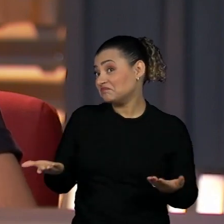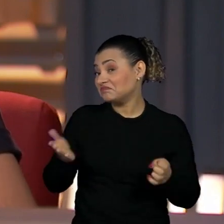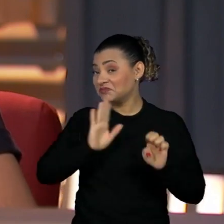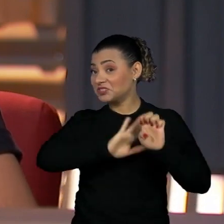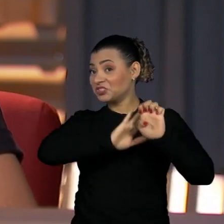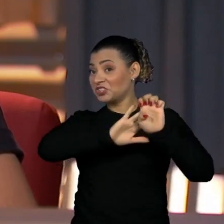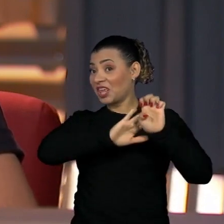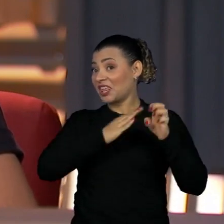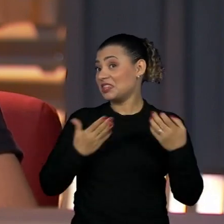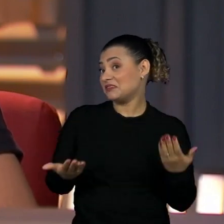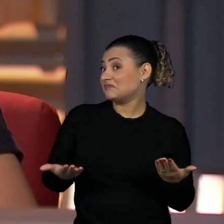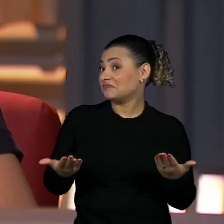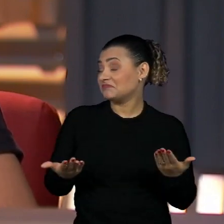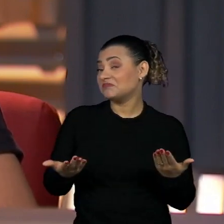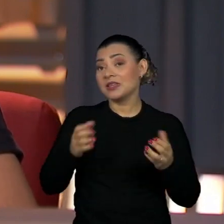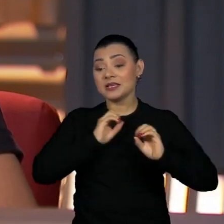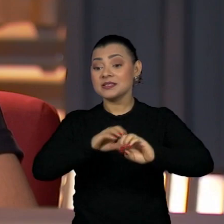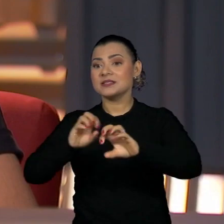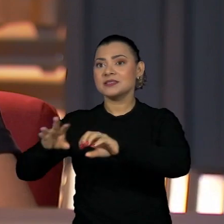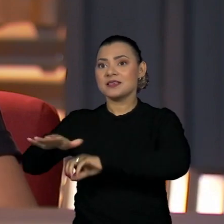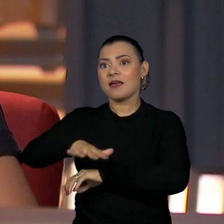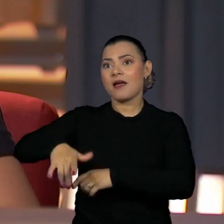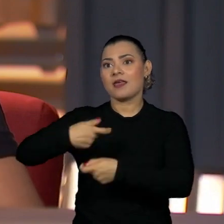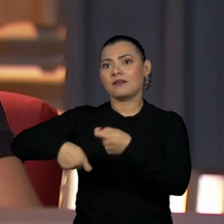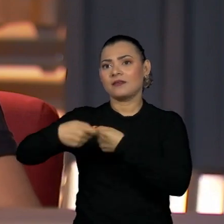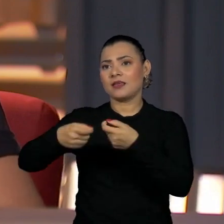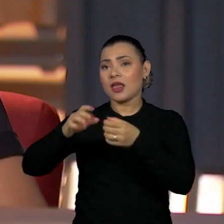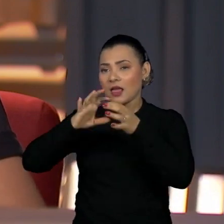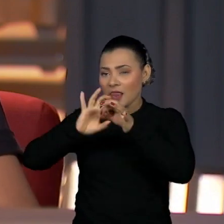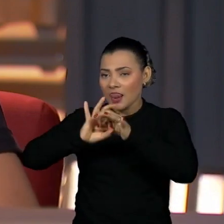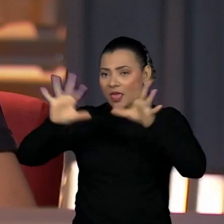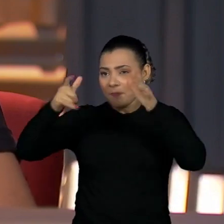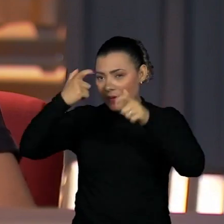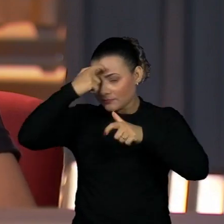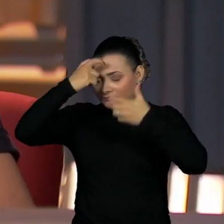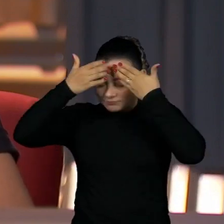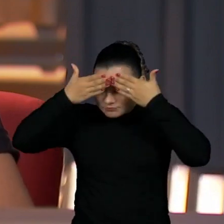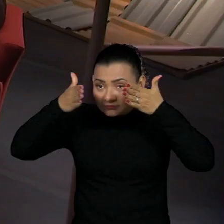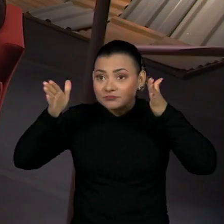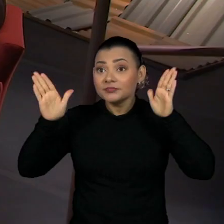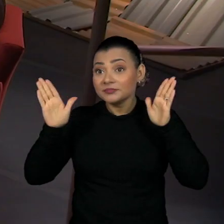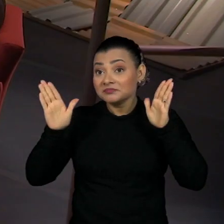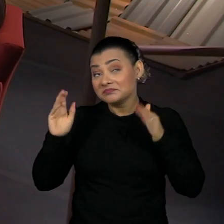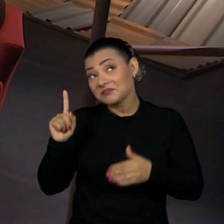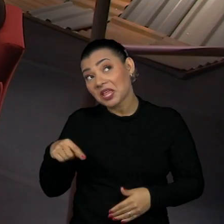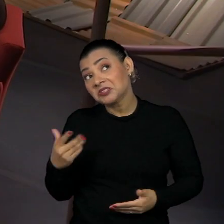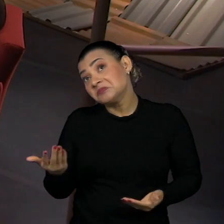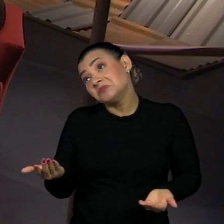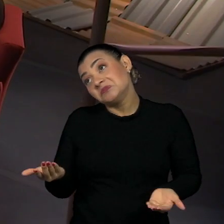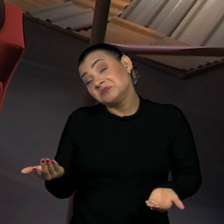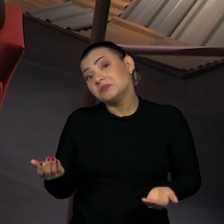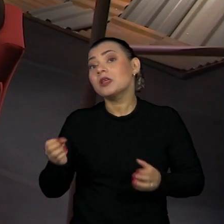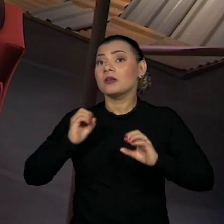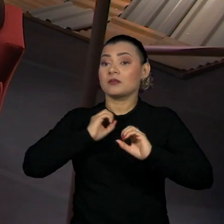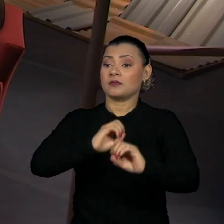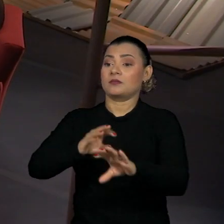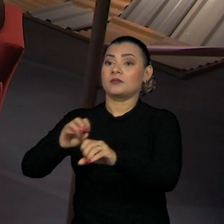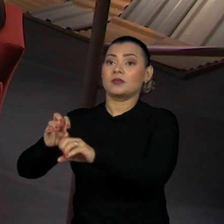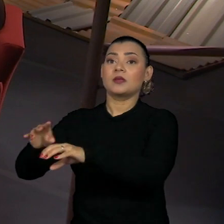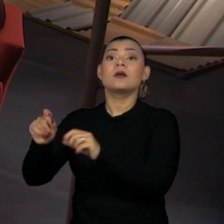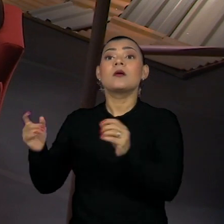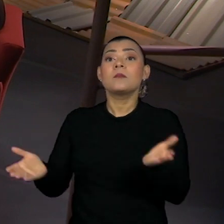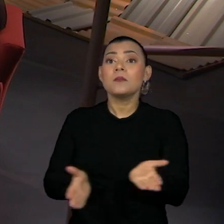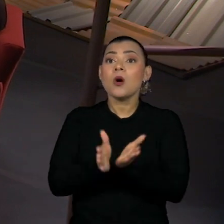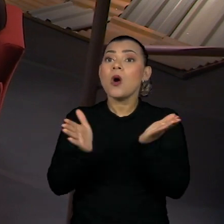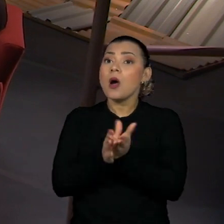né? Se a educação financeira pode libertar ou não ali as pessoas. Sim. E quando a gente fala sobre educação financeira, os mais